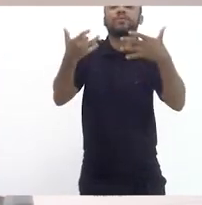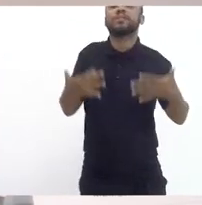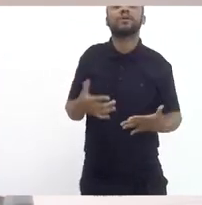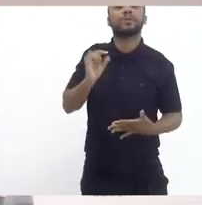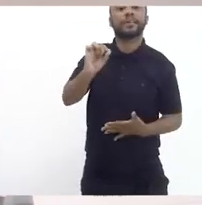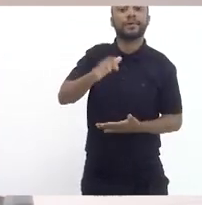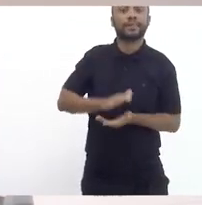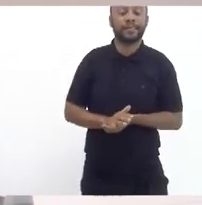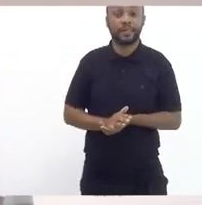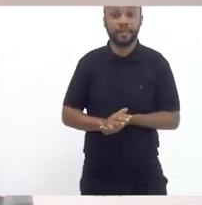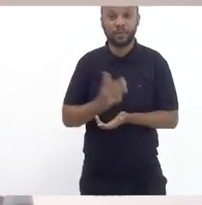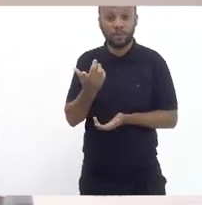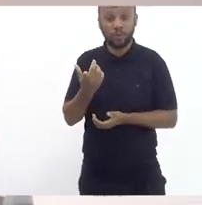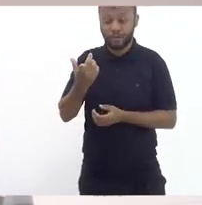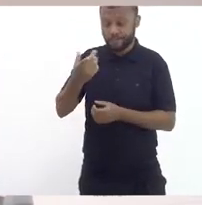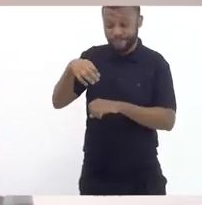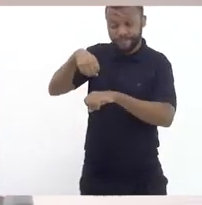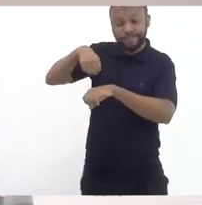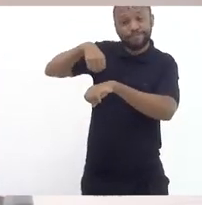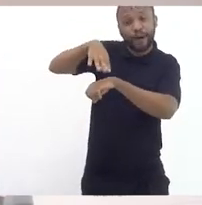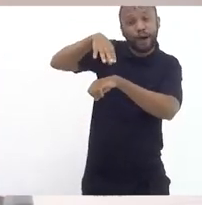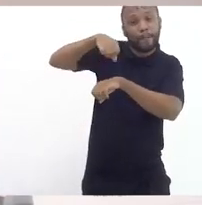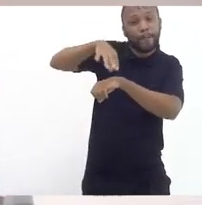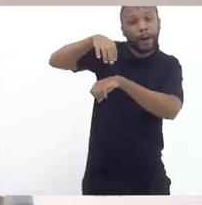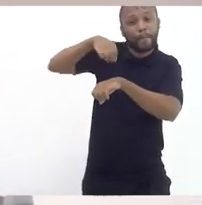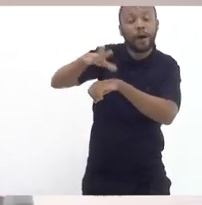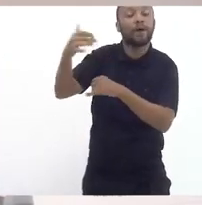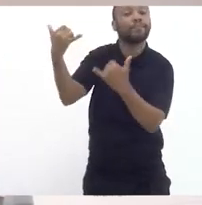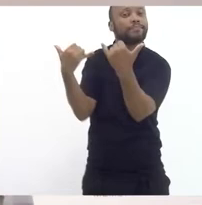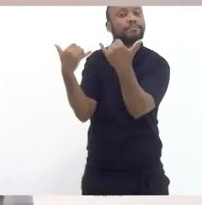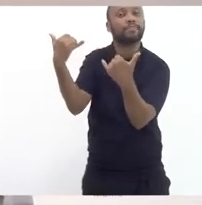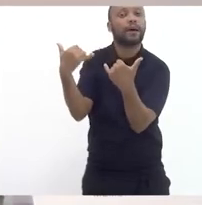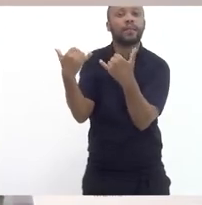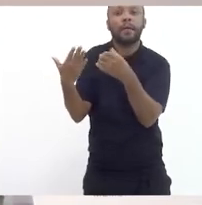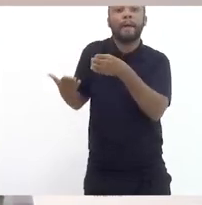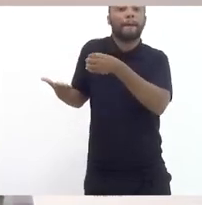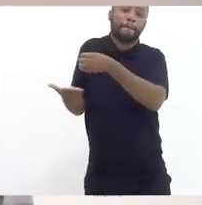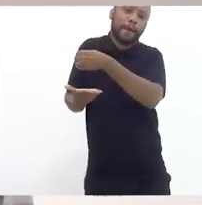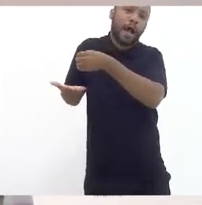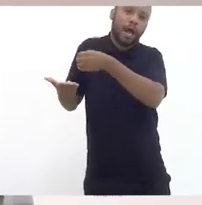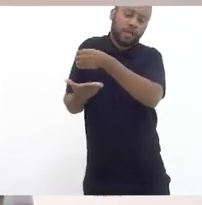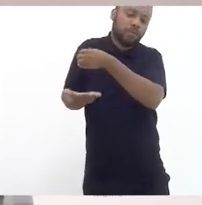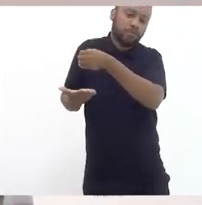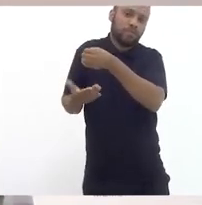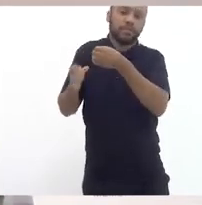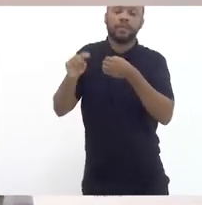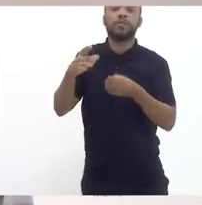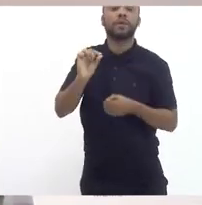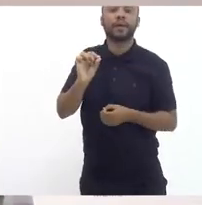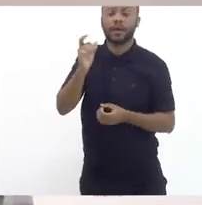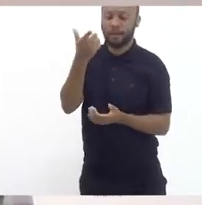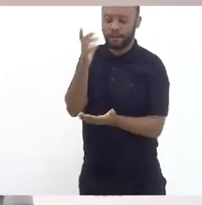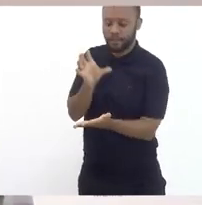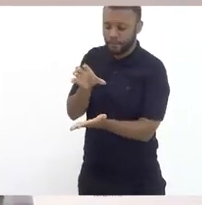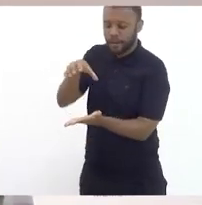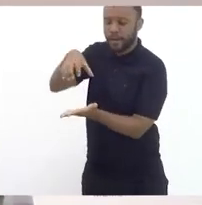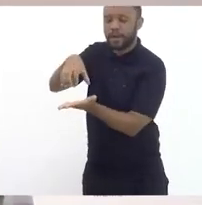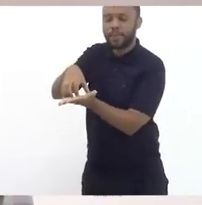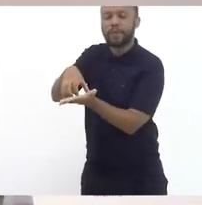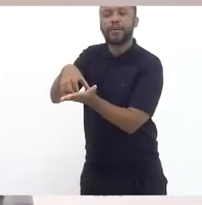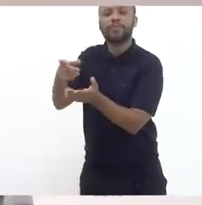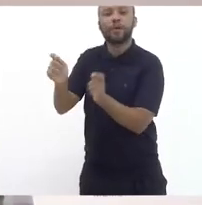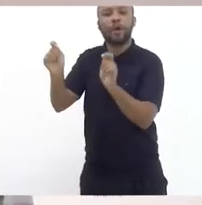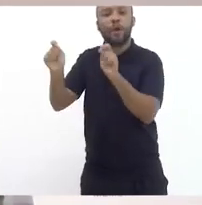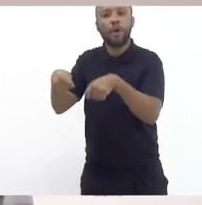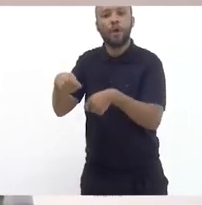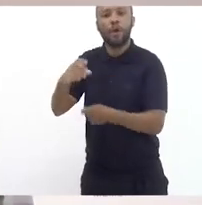de dado básico, né, seria a Câmara de Compensação. Né? Por quê?